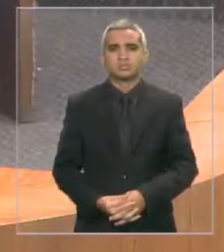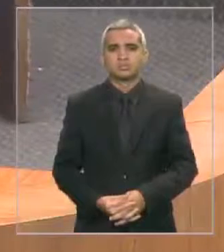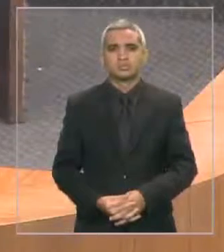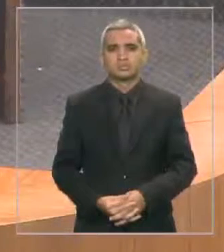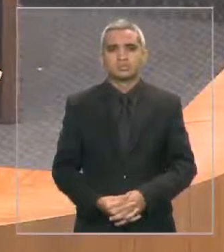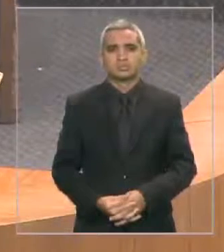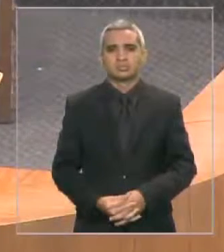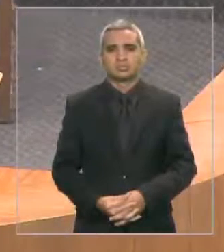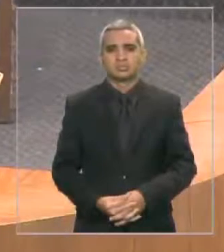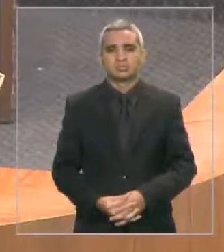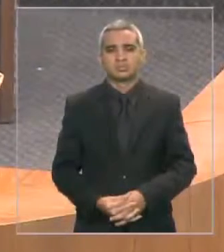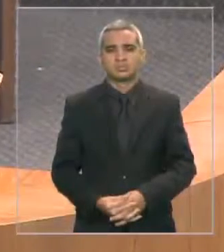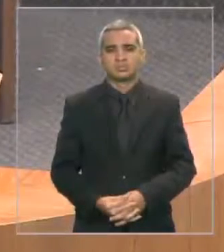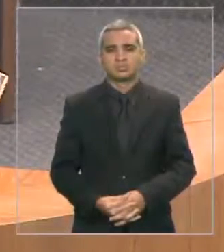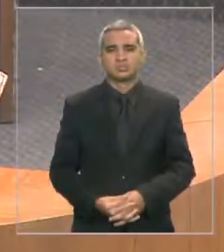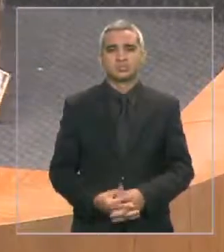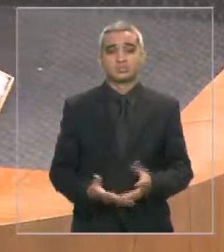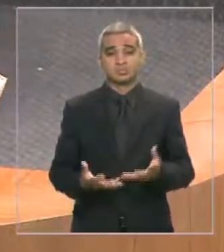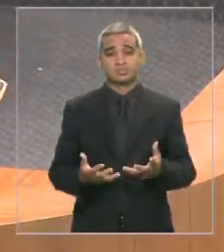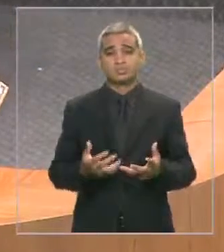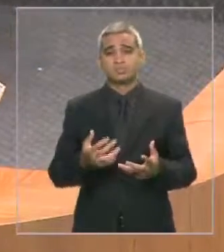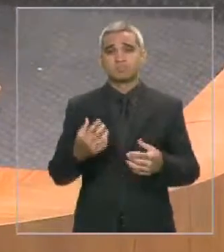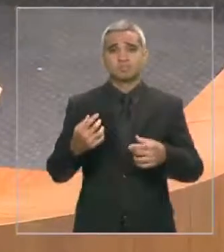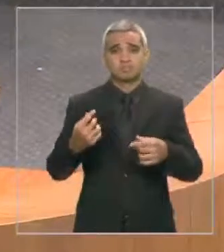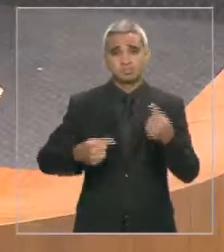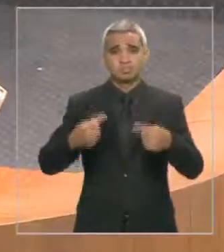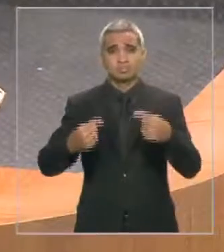mais uma vez